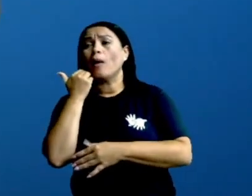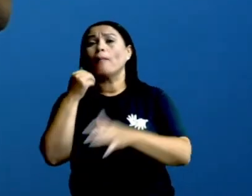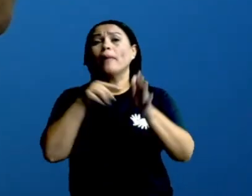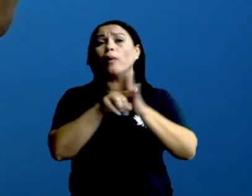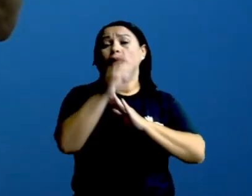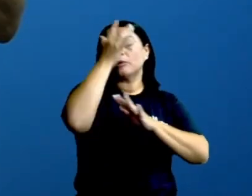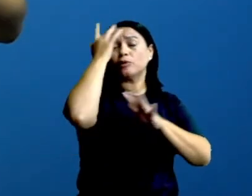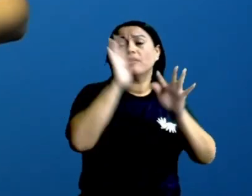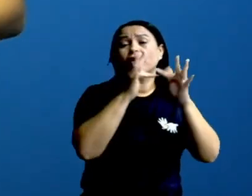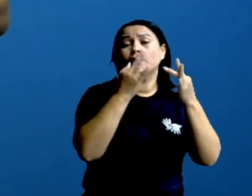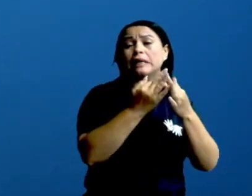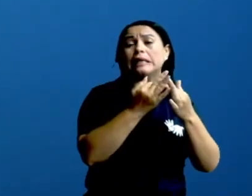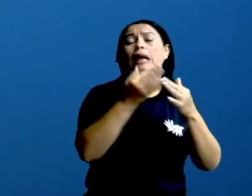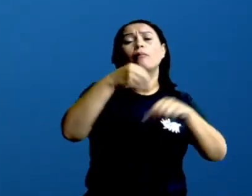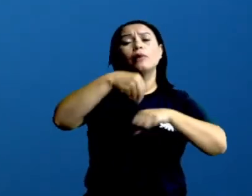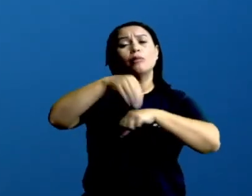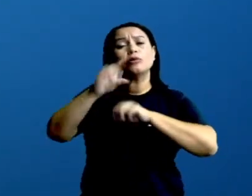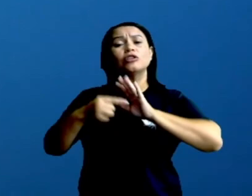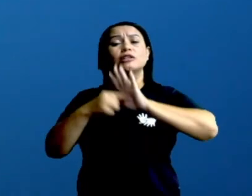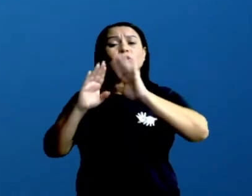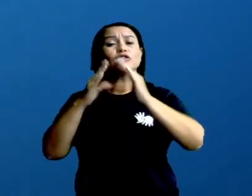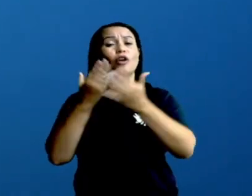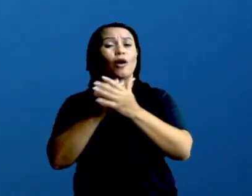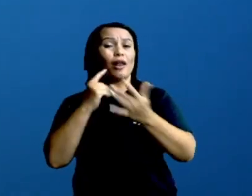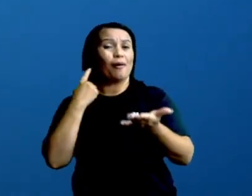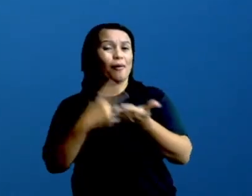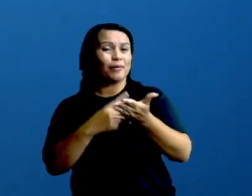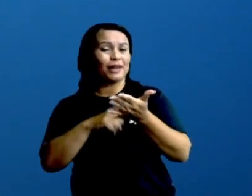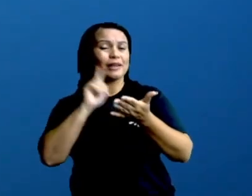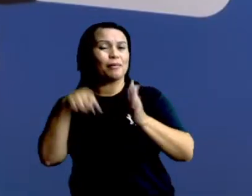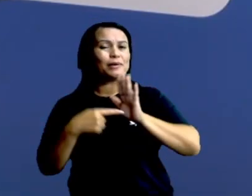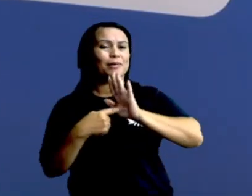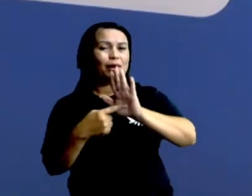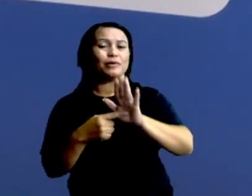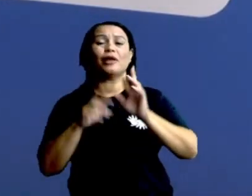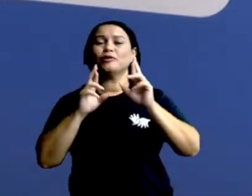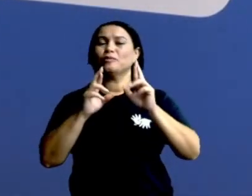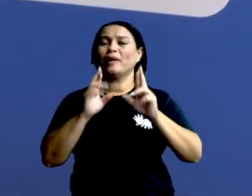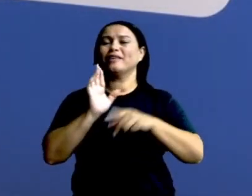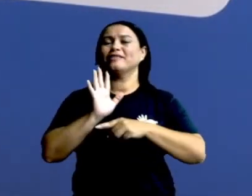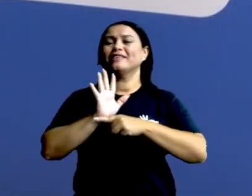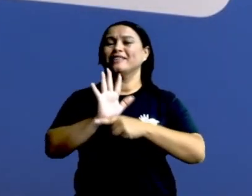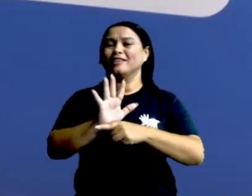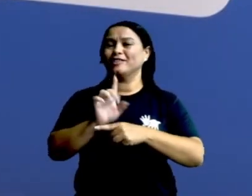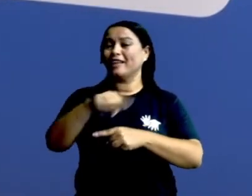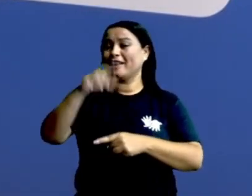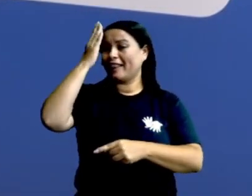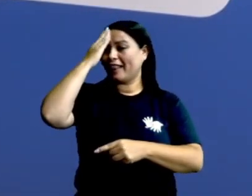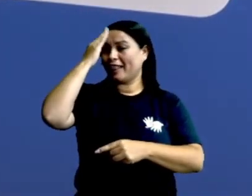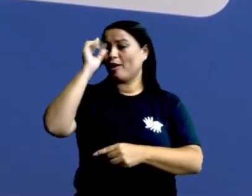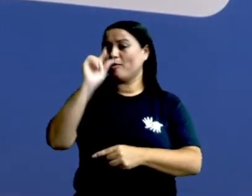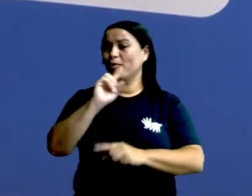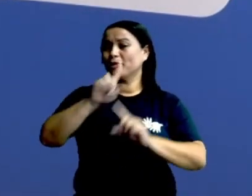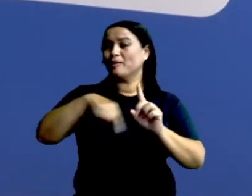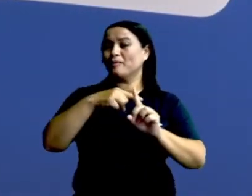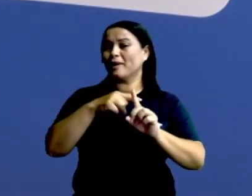manda para a gente que a gente exibe na próxima aula. Combinado? Espero ter te ajudado a entender um pouco mais